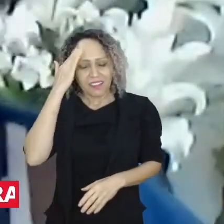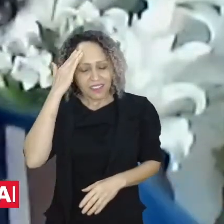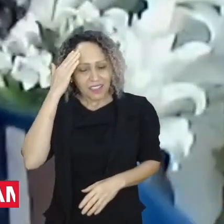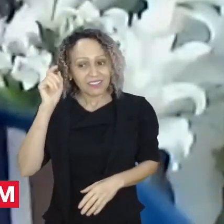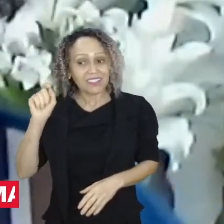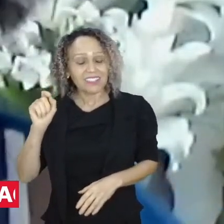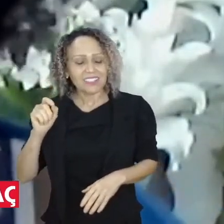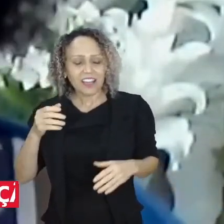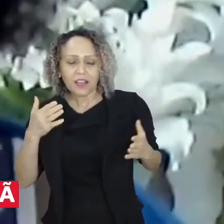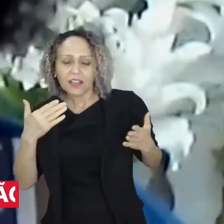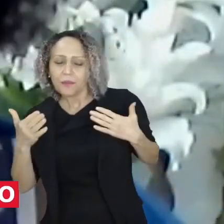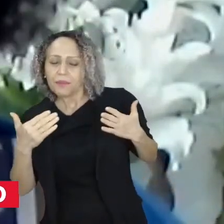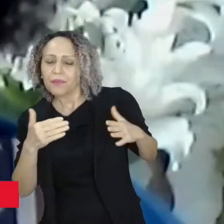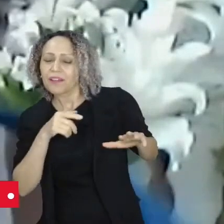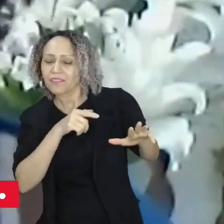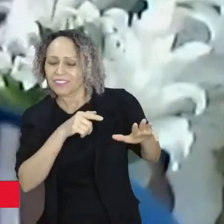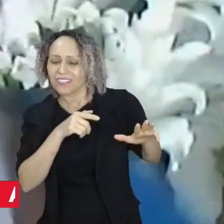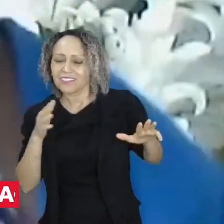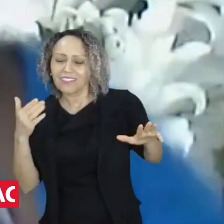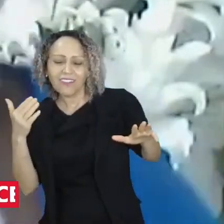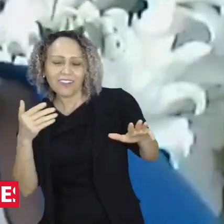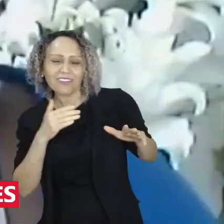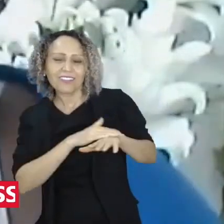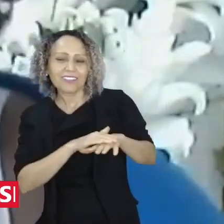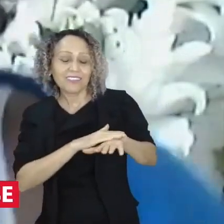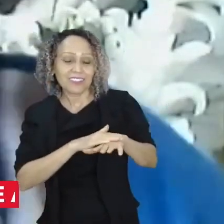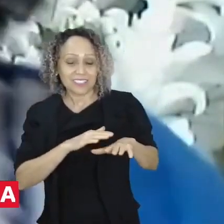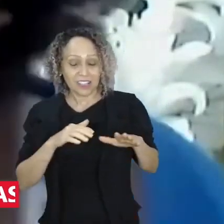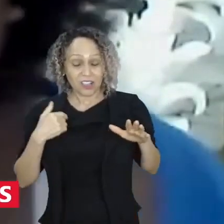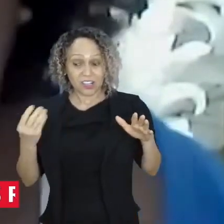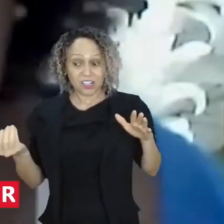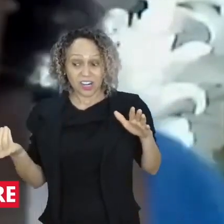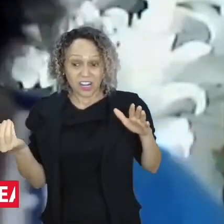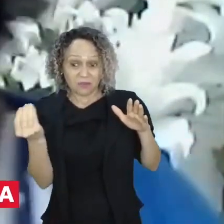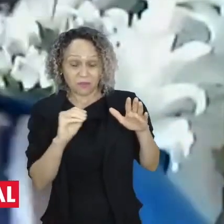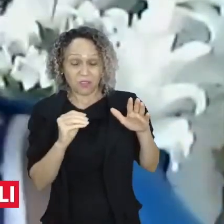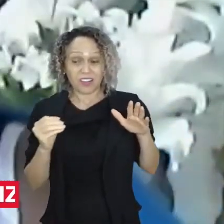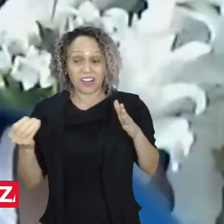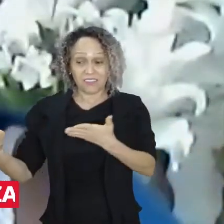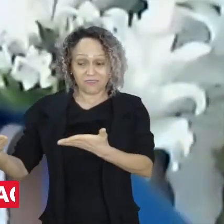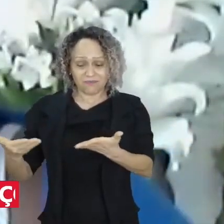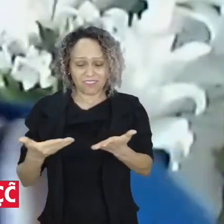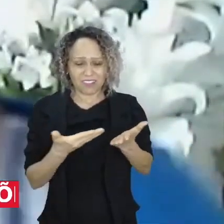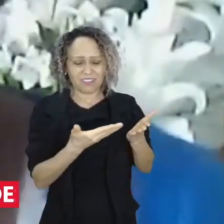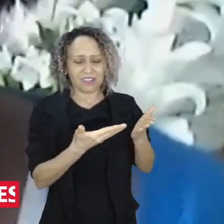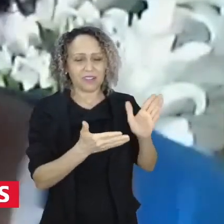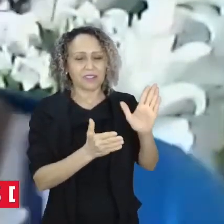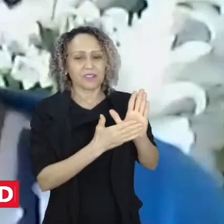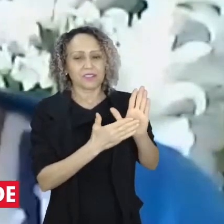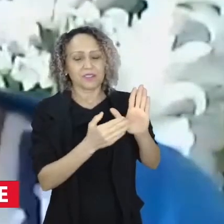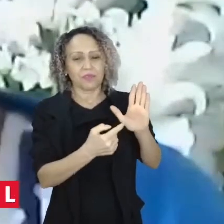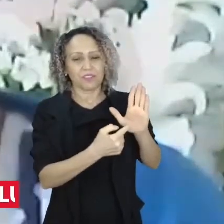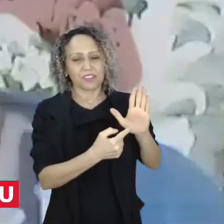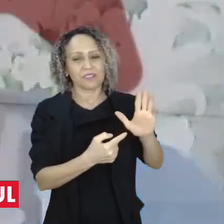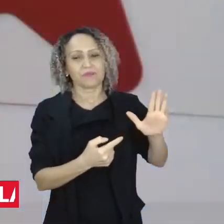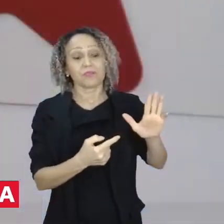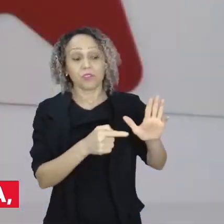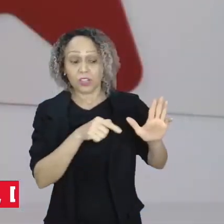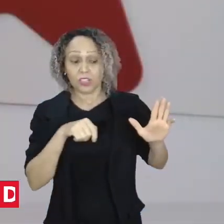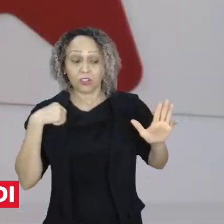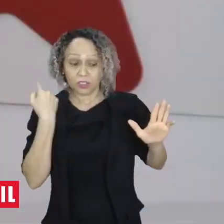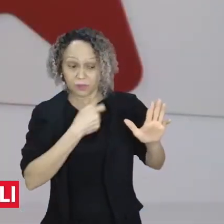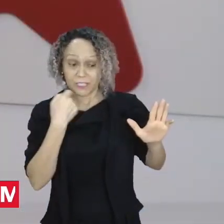leva para o emprego precarizado. Aliás, ele foi o único que votou contra